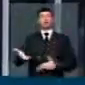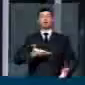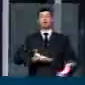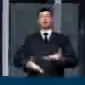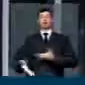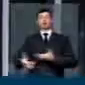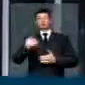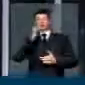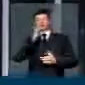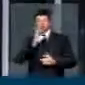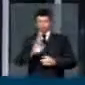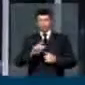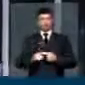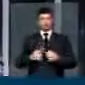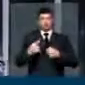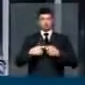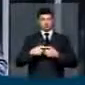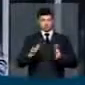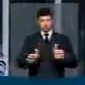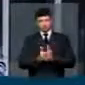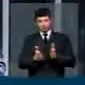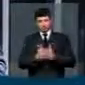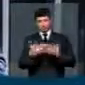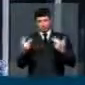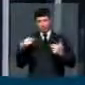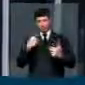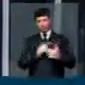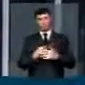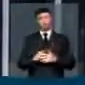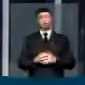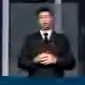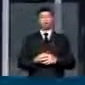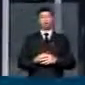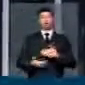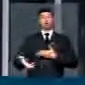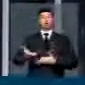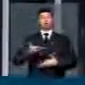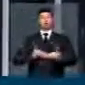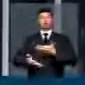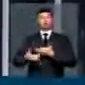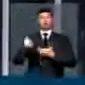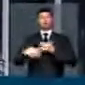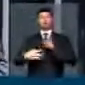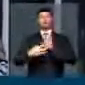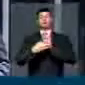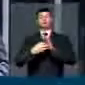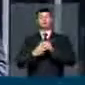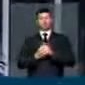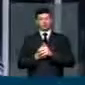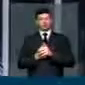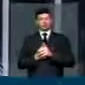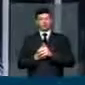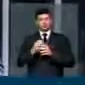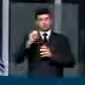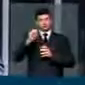deles, por exemplo, para municípios pobres que nem os nossos, a contrapartida vai ser simbólica. Ela vai cair para